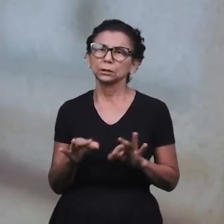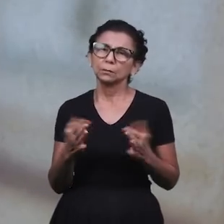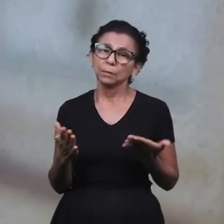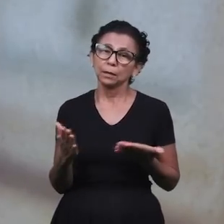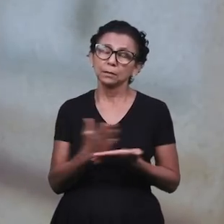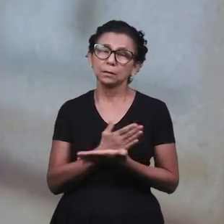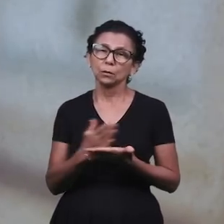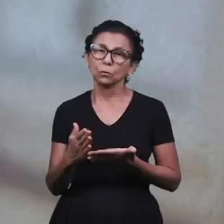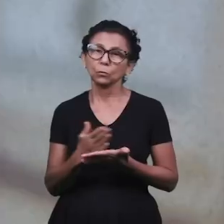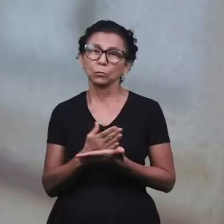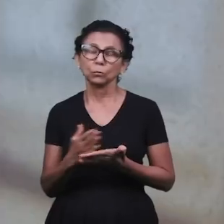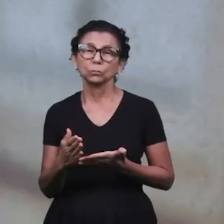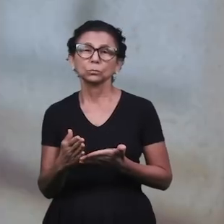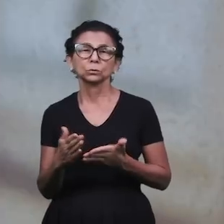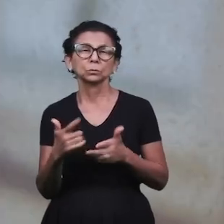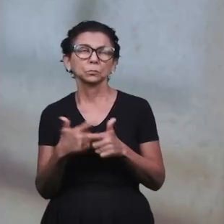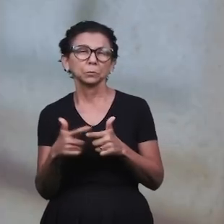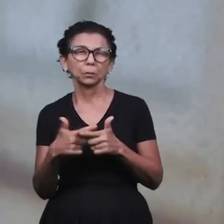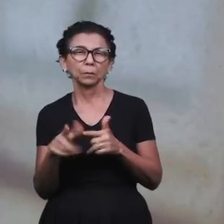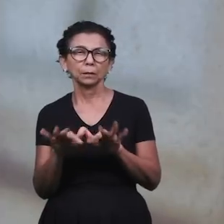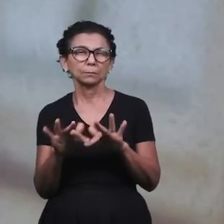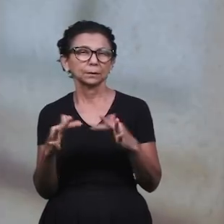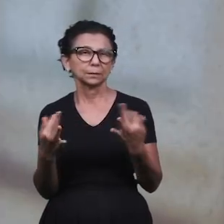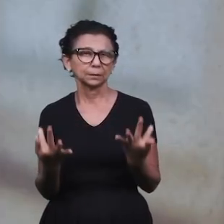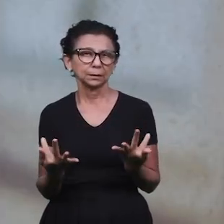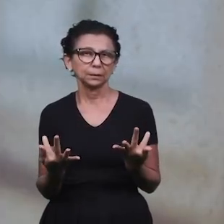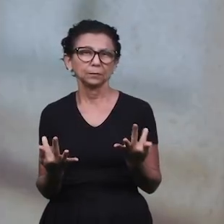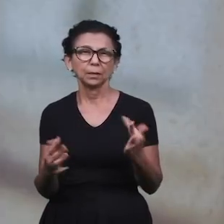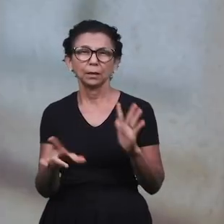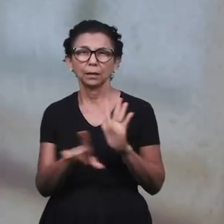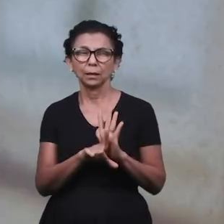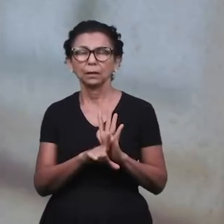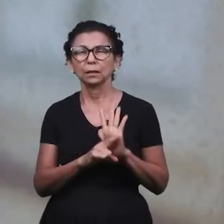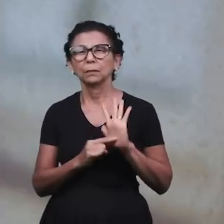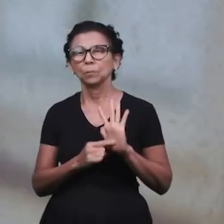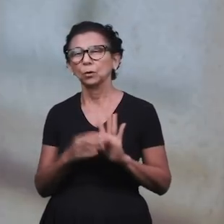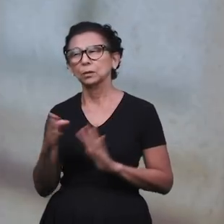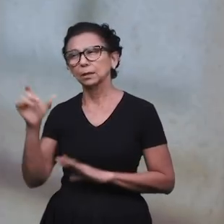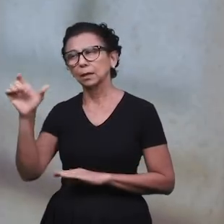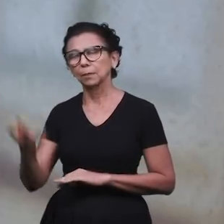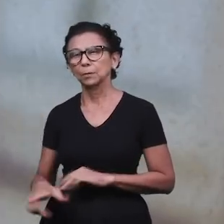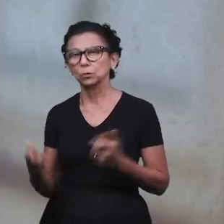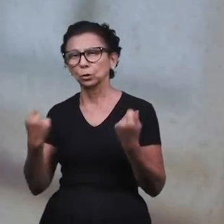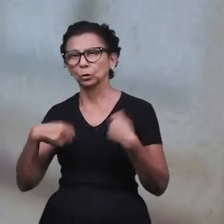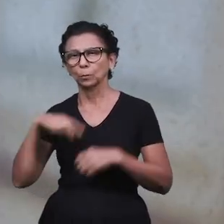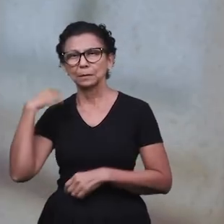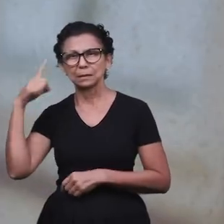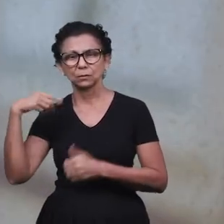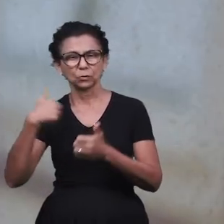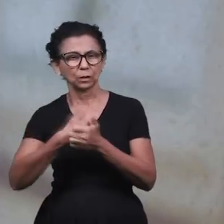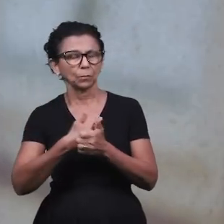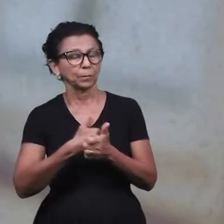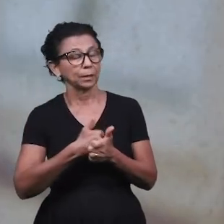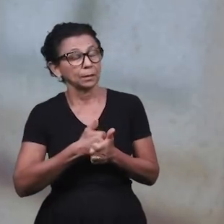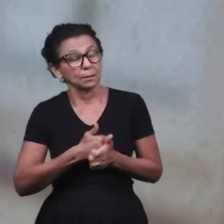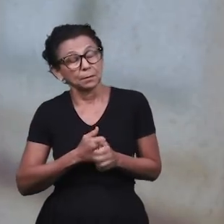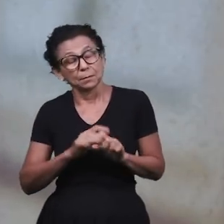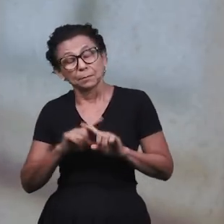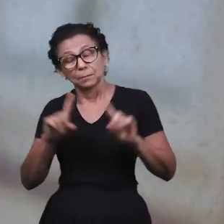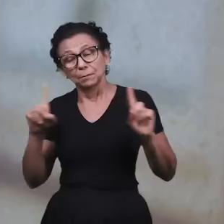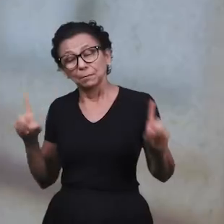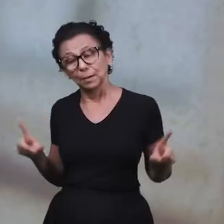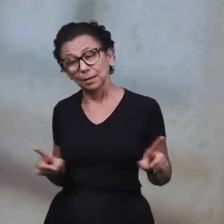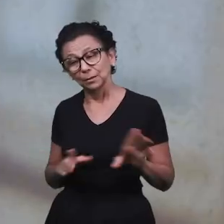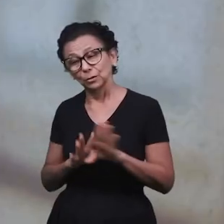o código, a lei autoriza que a parte ela possa ir sem advogado, mas é o conselho que nós damos sempre. Às vezes é